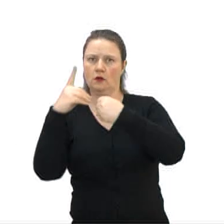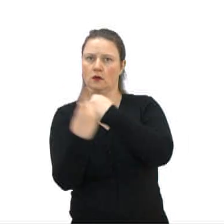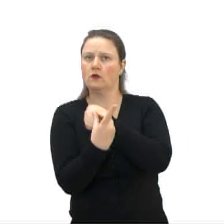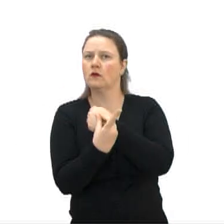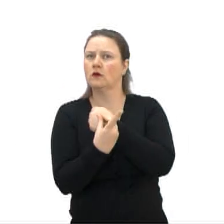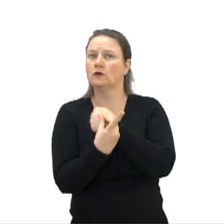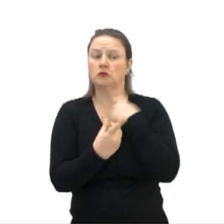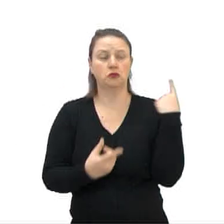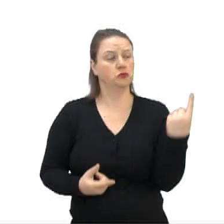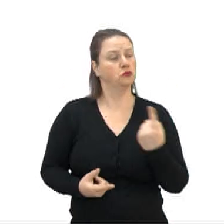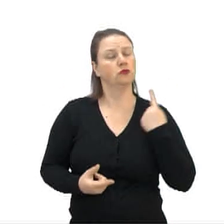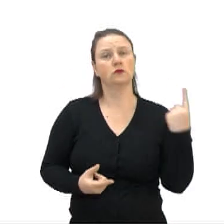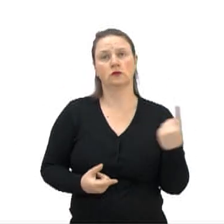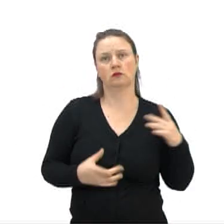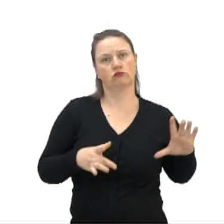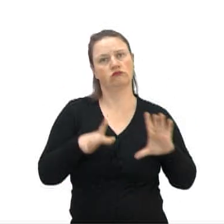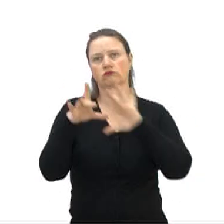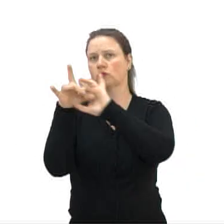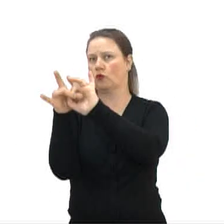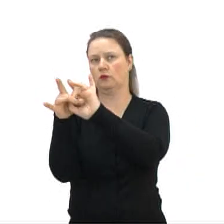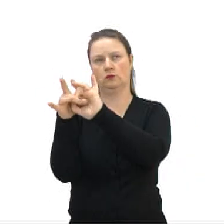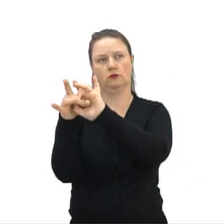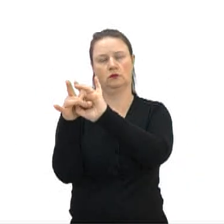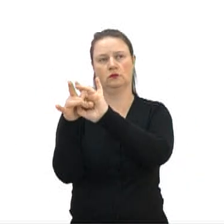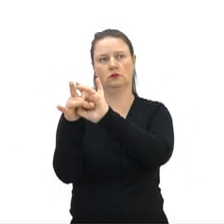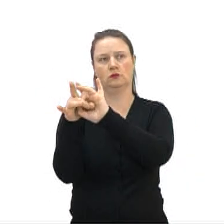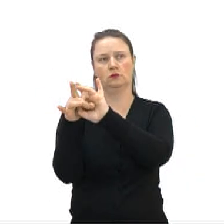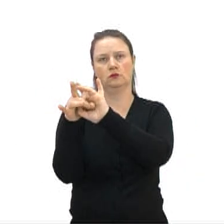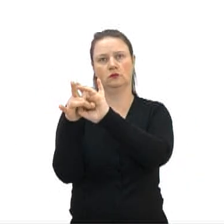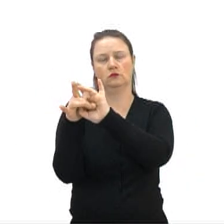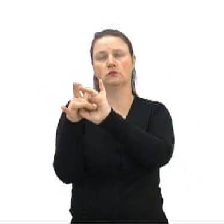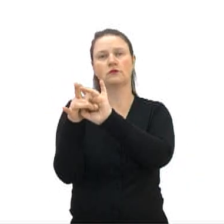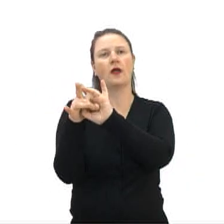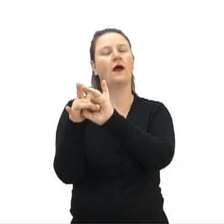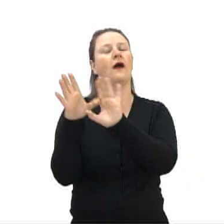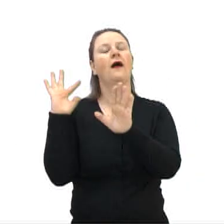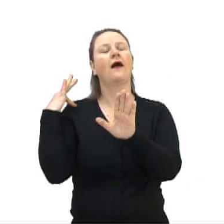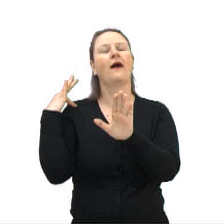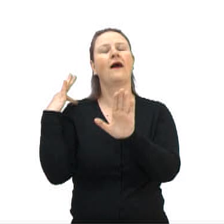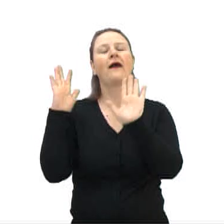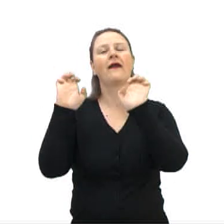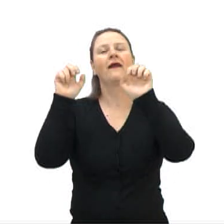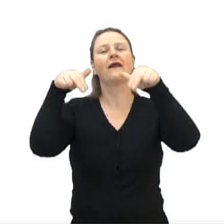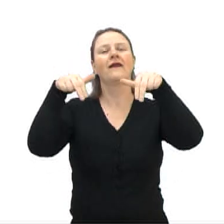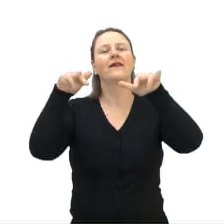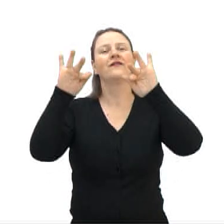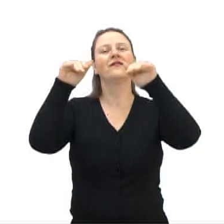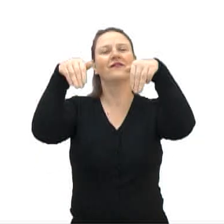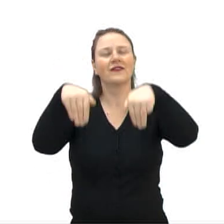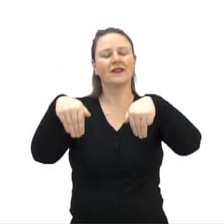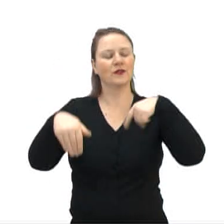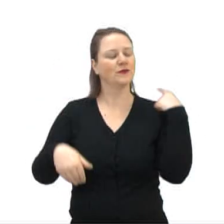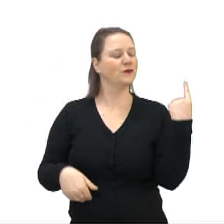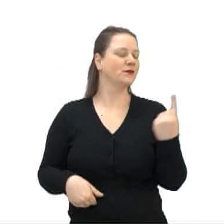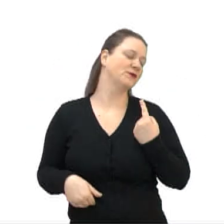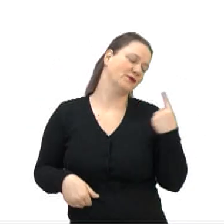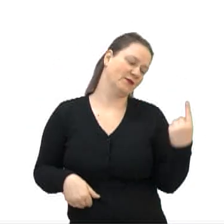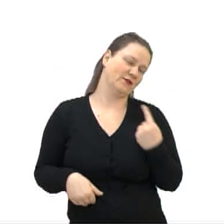significa sozinha naquele contexto. Então, enfim, só. Só quem? Só